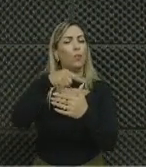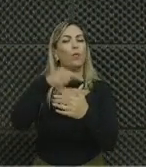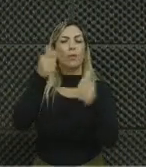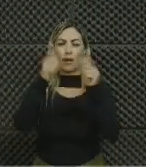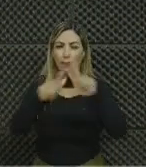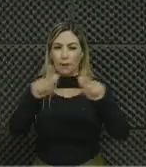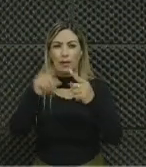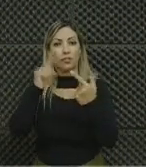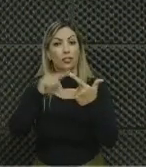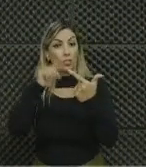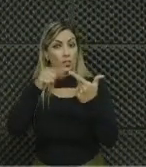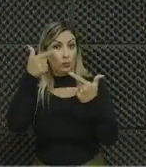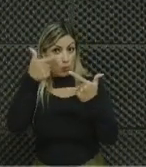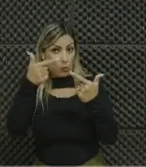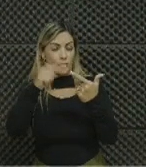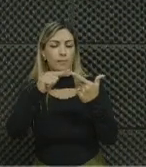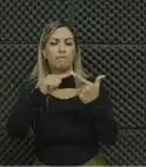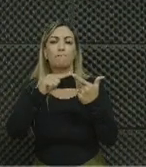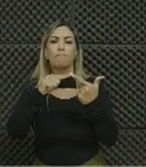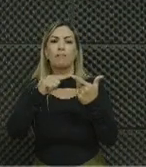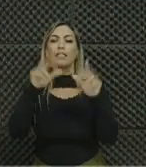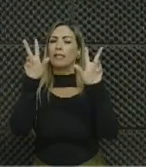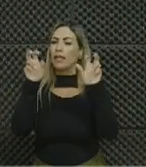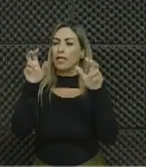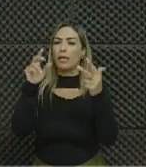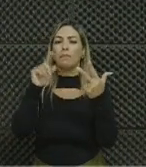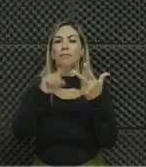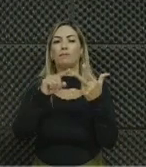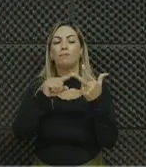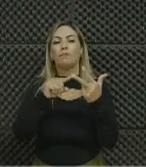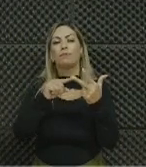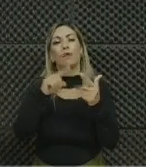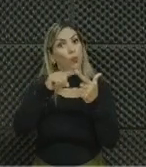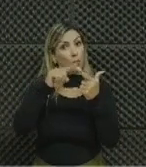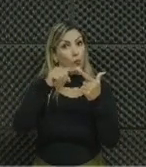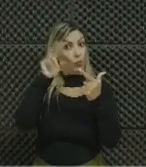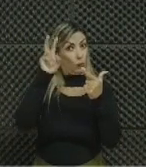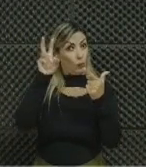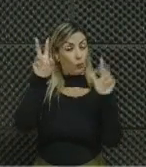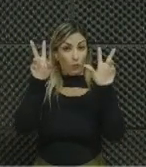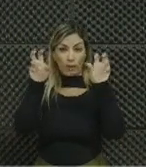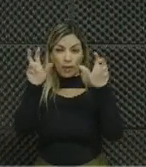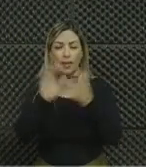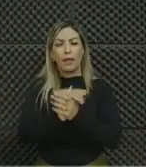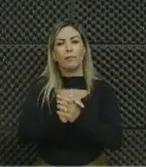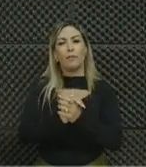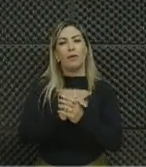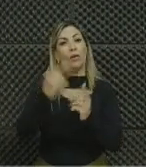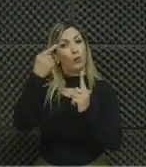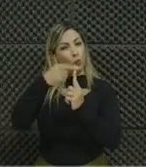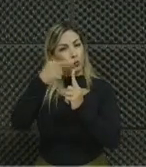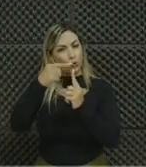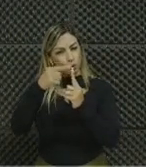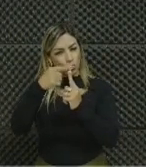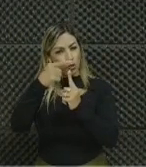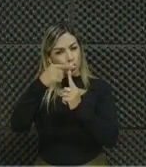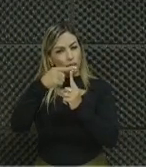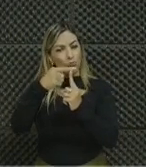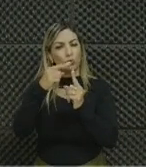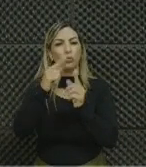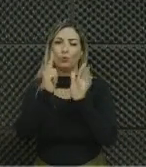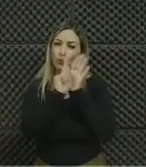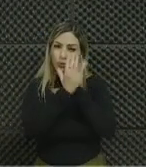é o tema, o tema é o tipo textual que é observado e